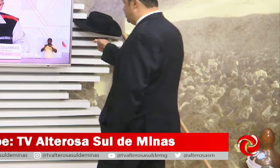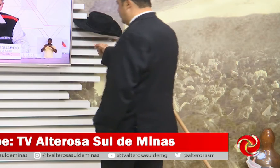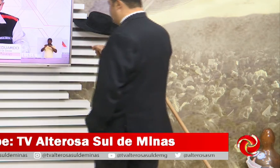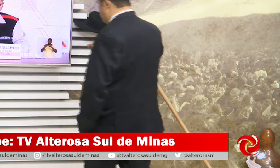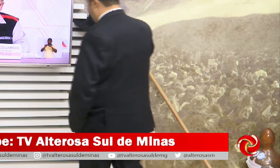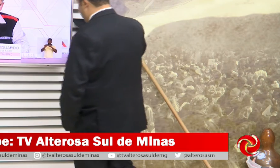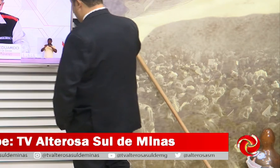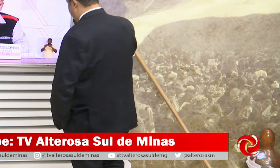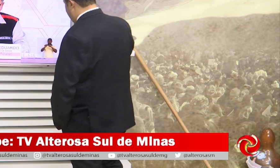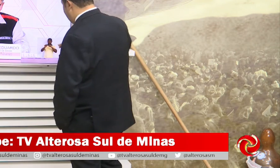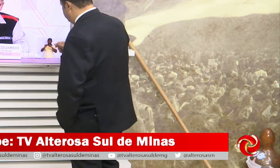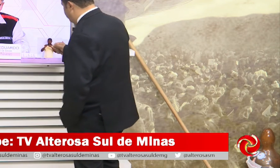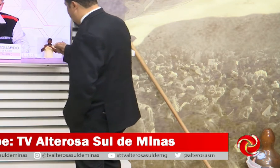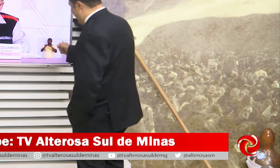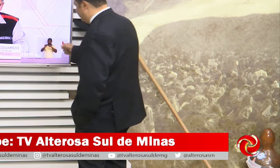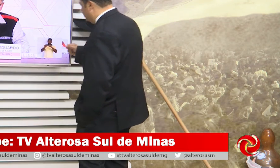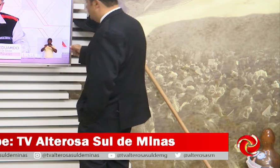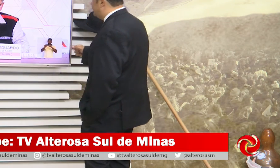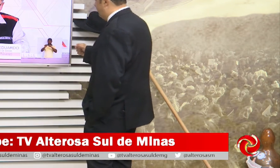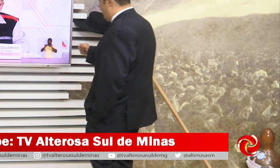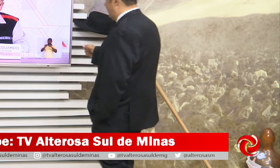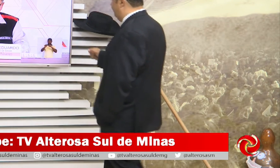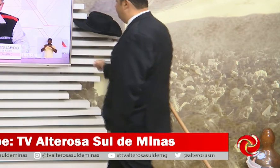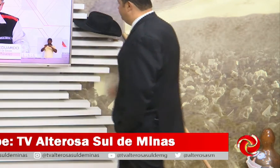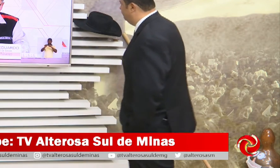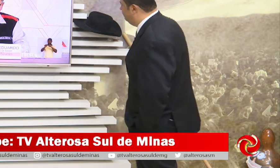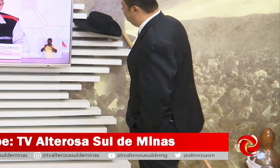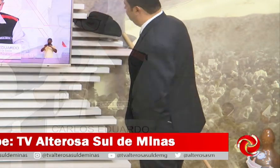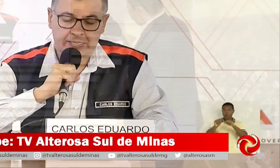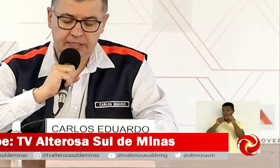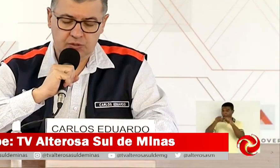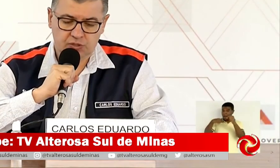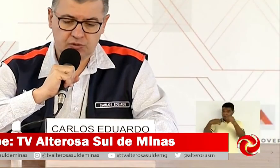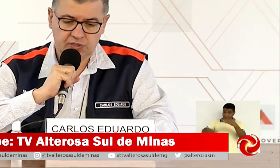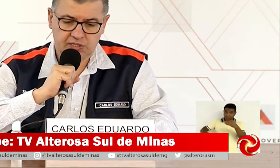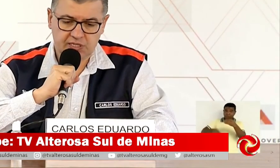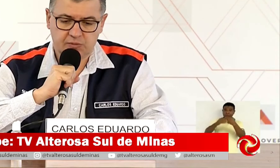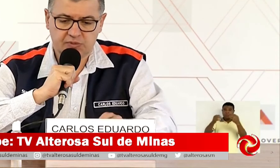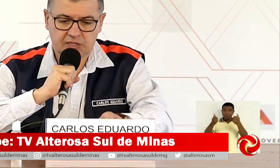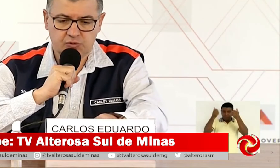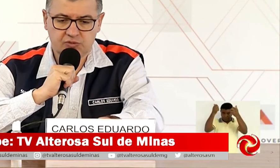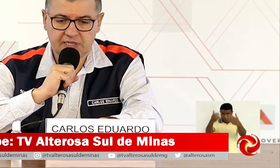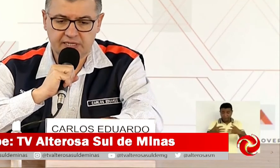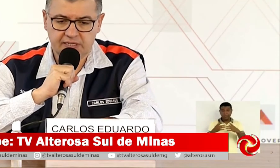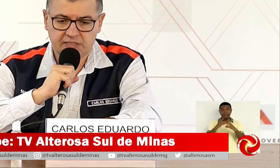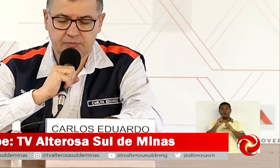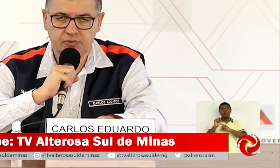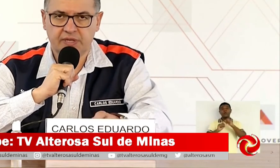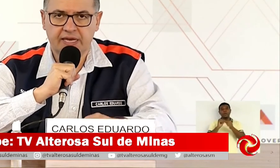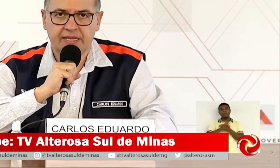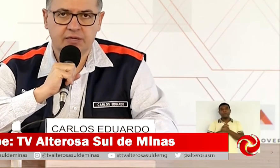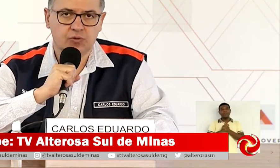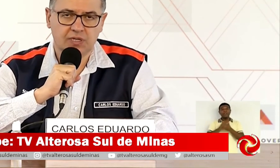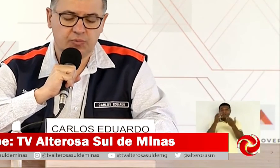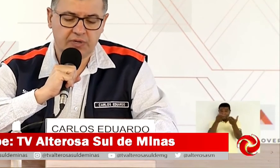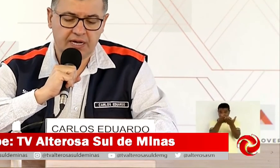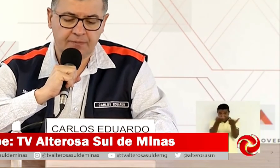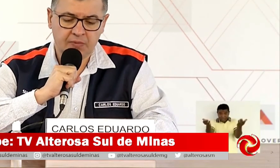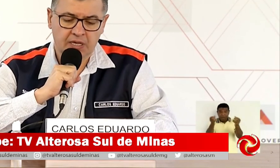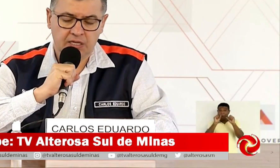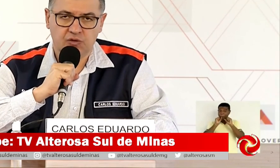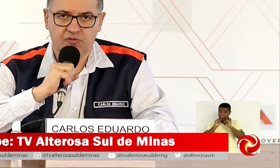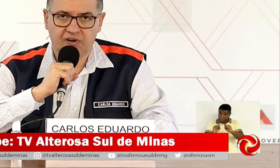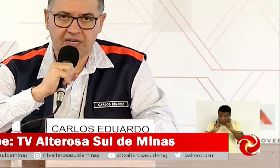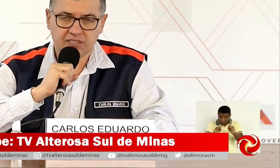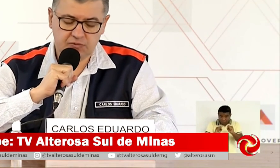Vamos ver aqui o que o secretário fala. Carlos Eduardo Sapeca. Nós solicitamos a todos aqueles que puderem